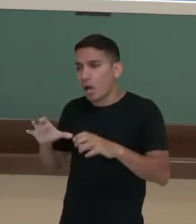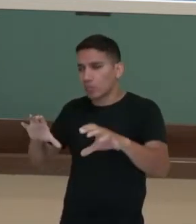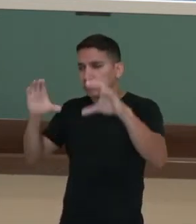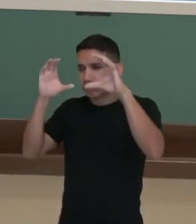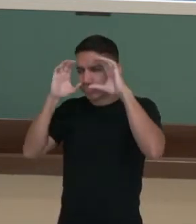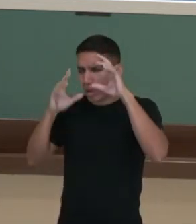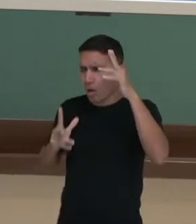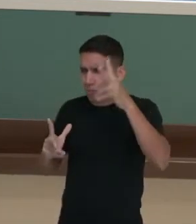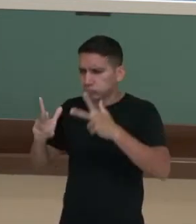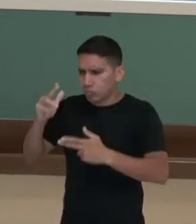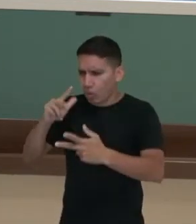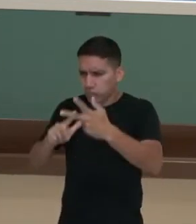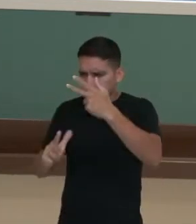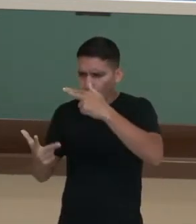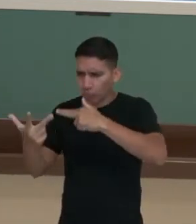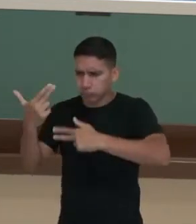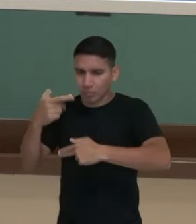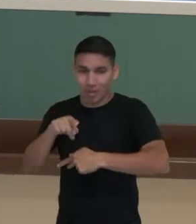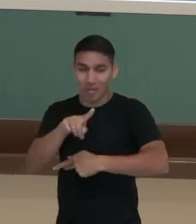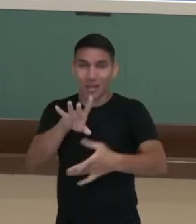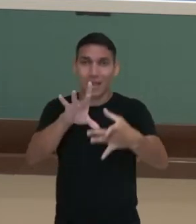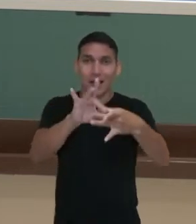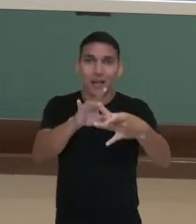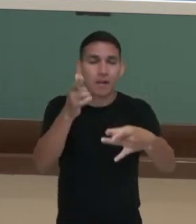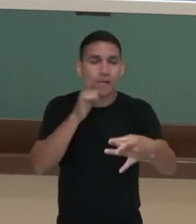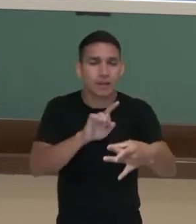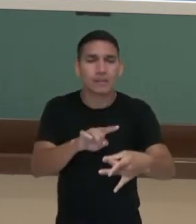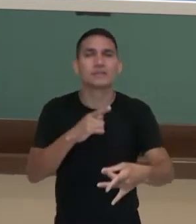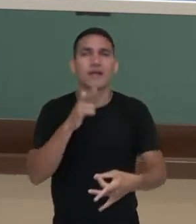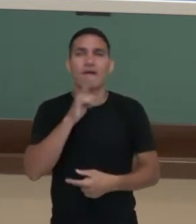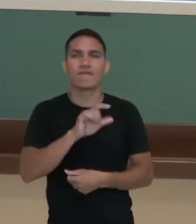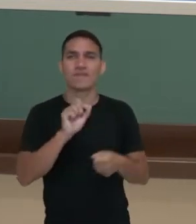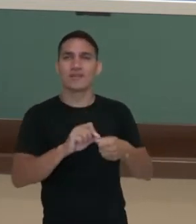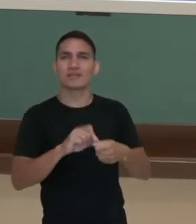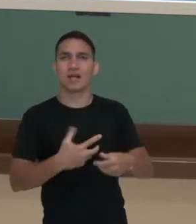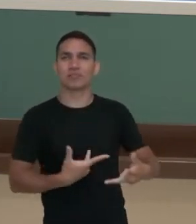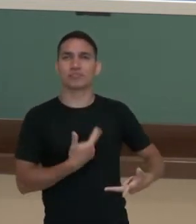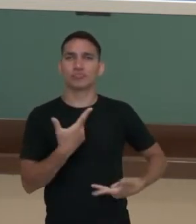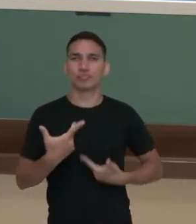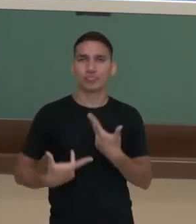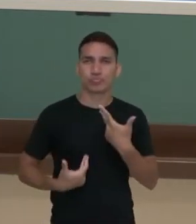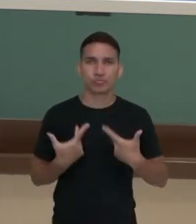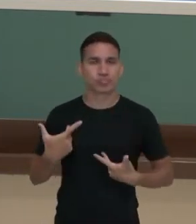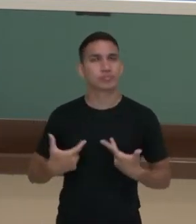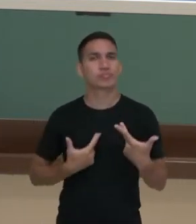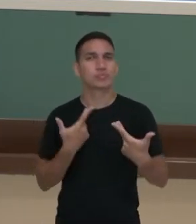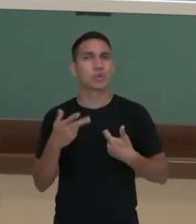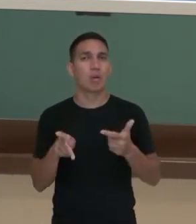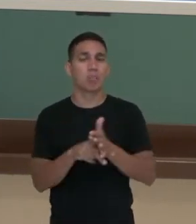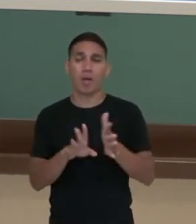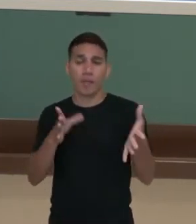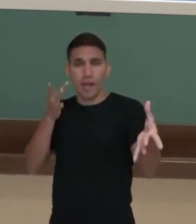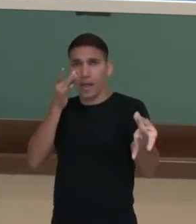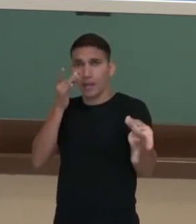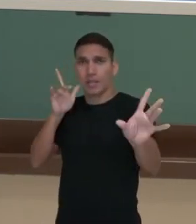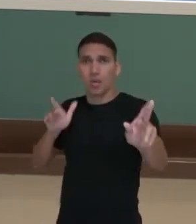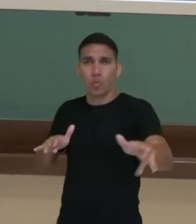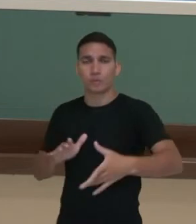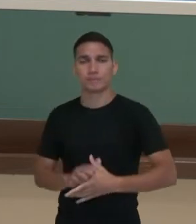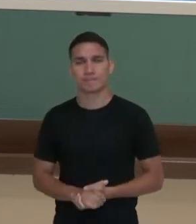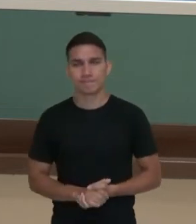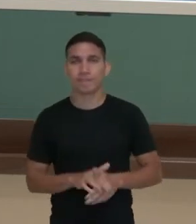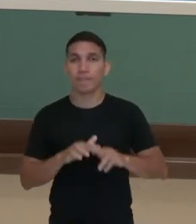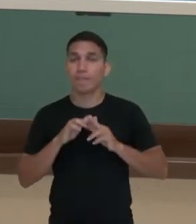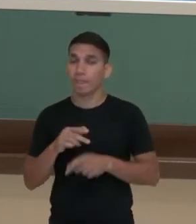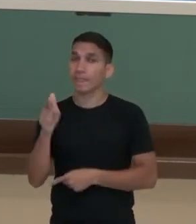através da realidade virtual, ele consegue executar aquela cirurgia como se ele estivesse ali, tá? Então,